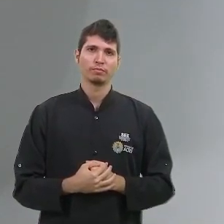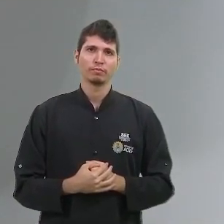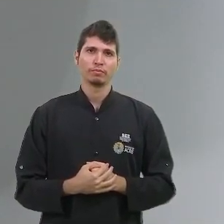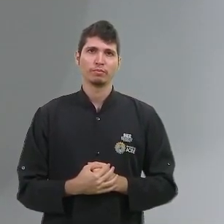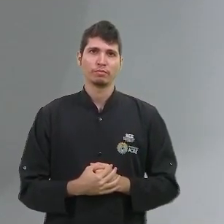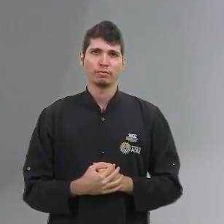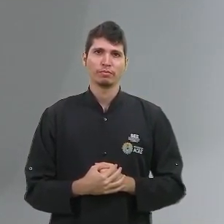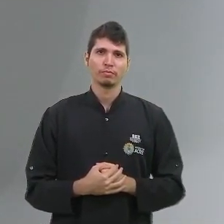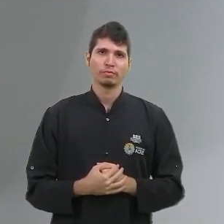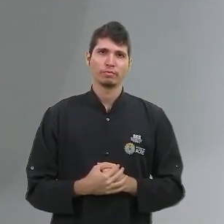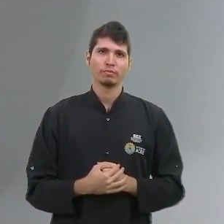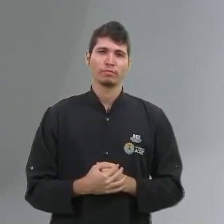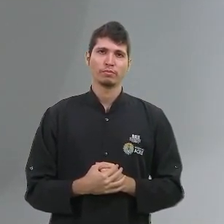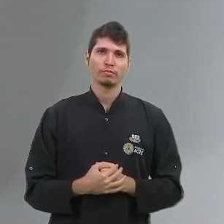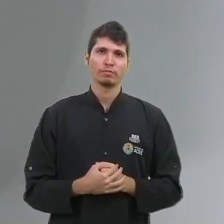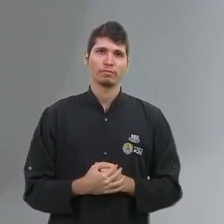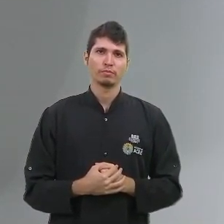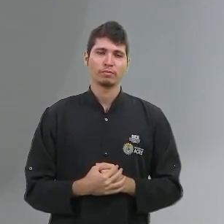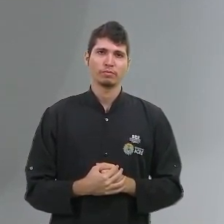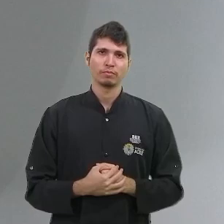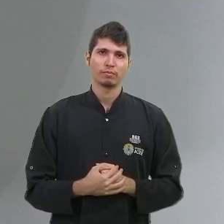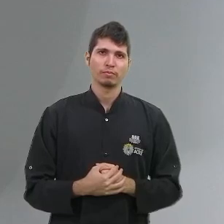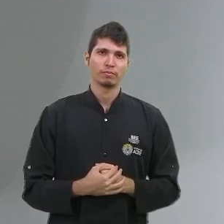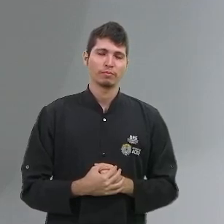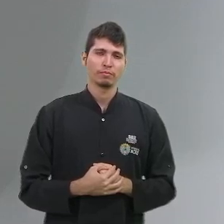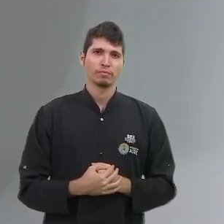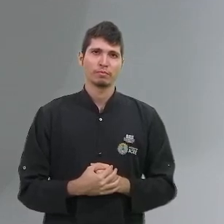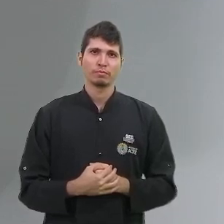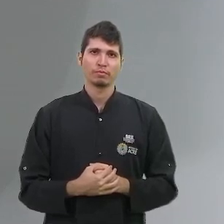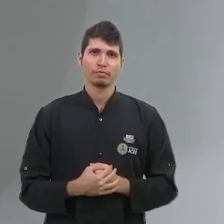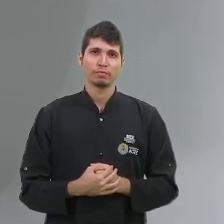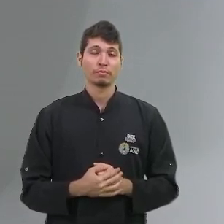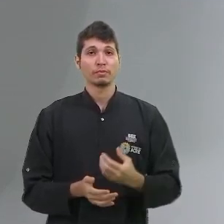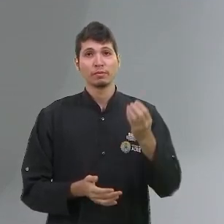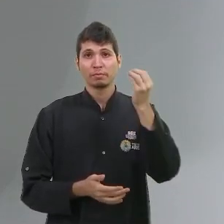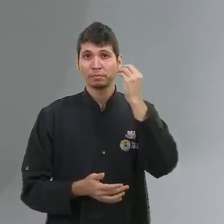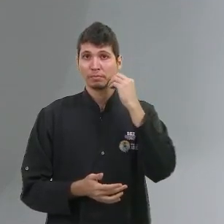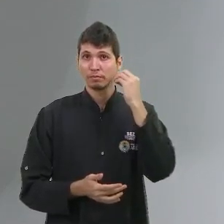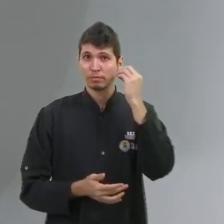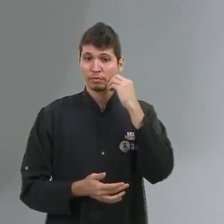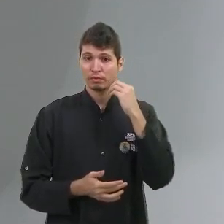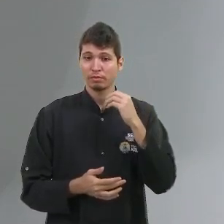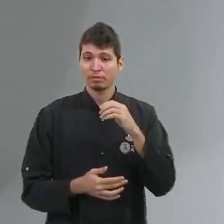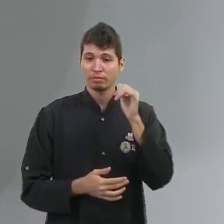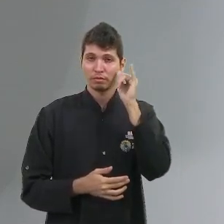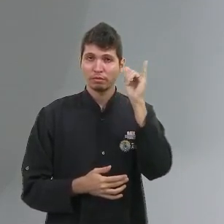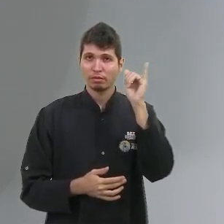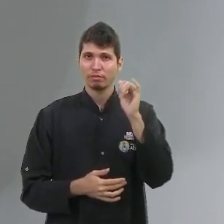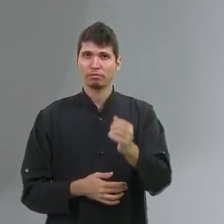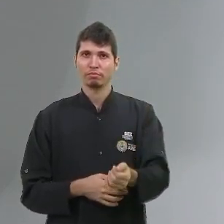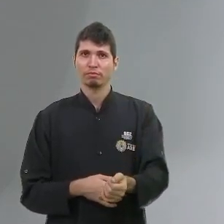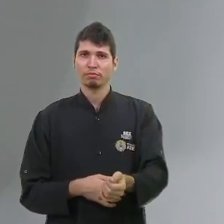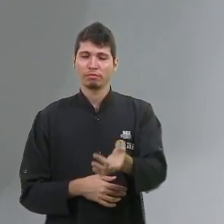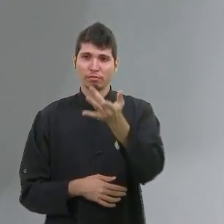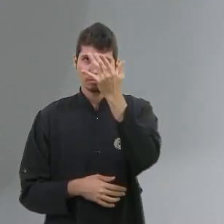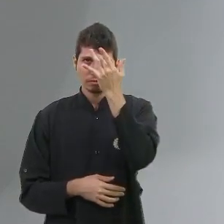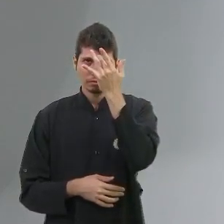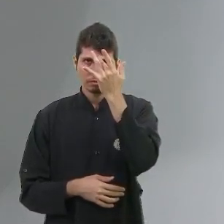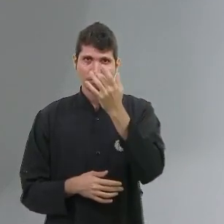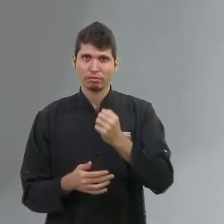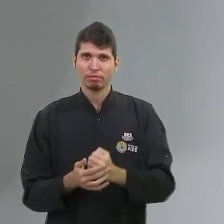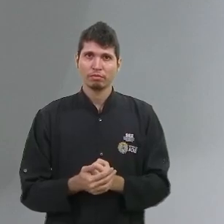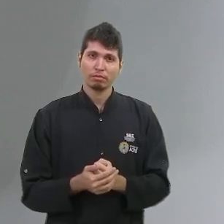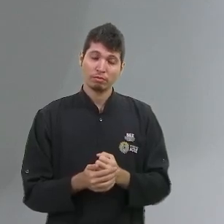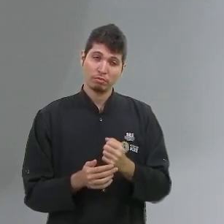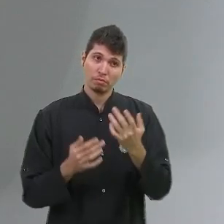Mais uma vez, eu gostaria de reforçar. Tentem não ficar decorando essas coisas. É claro que o processo de decorar